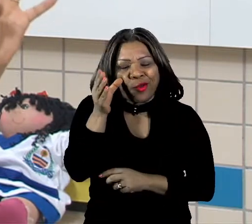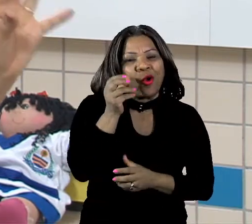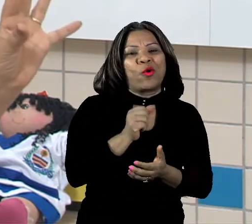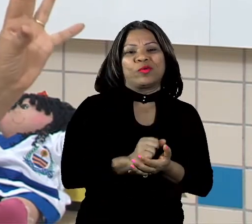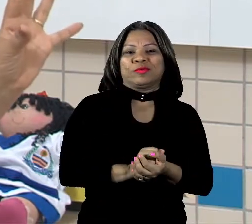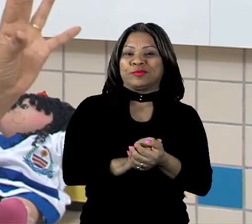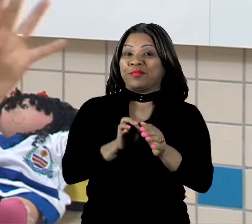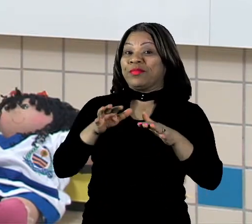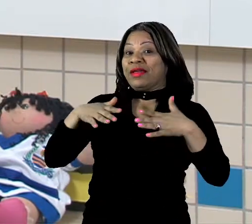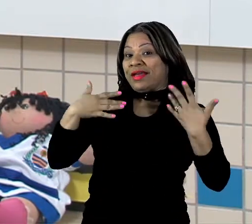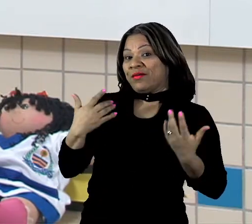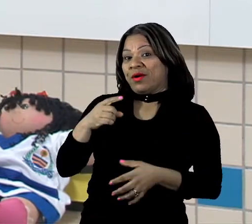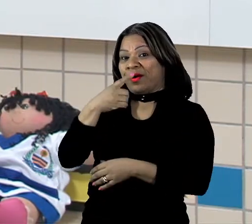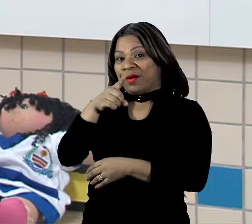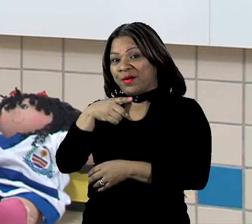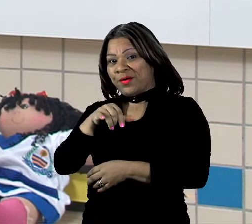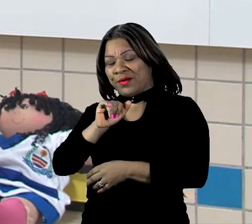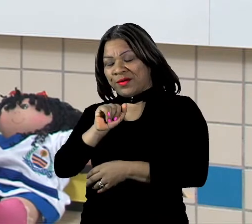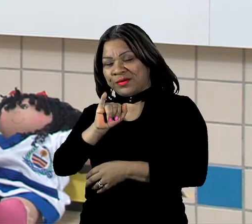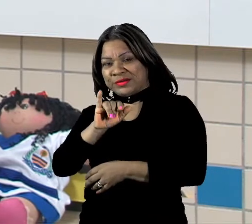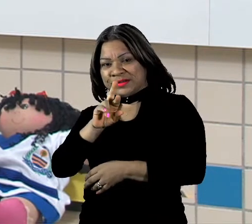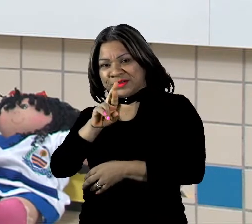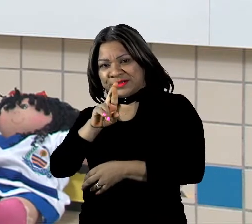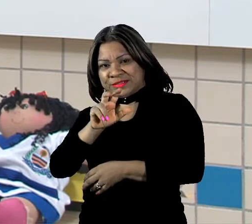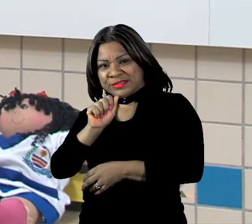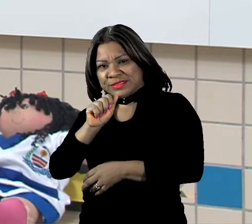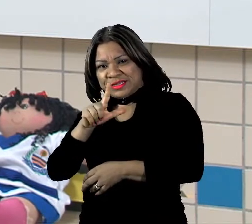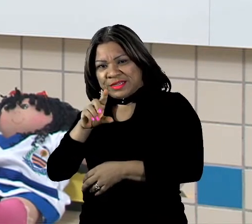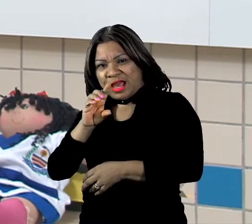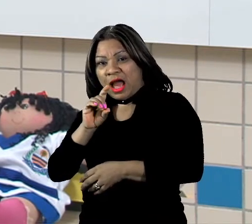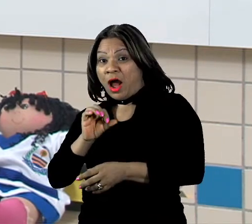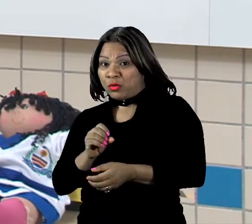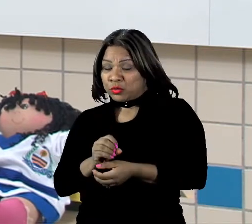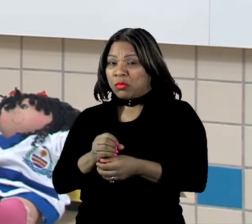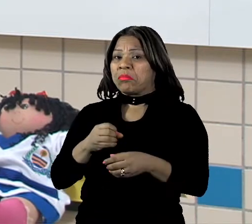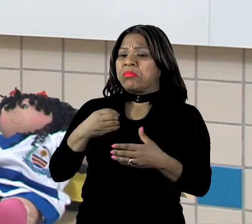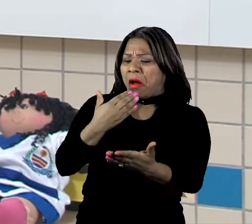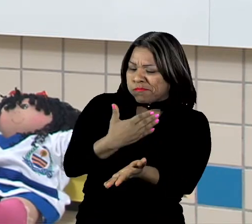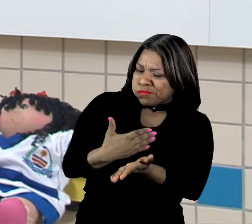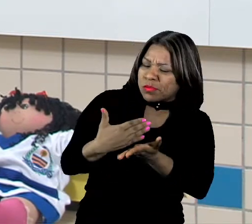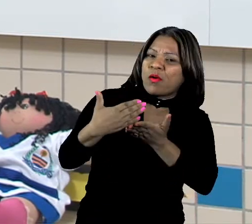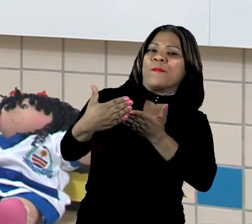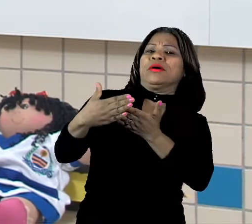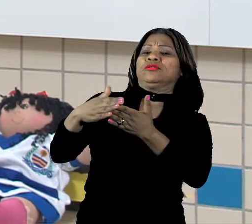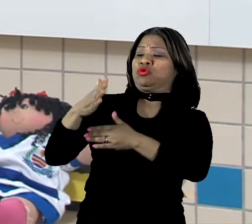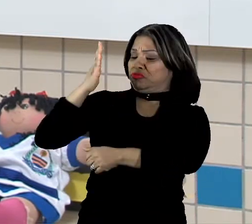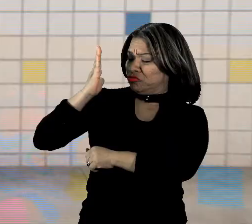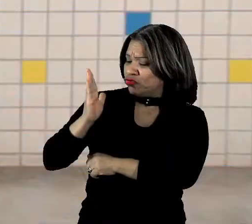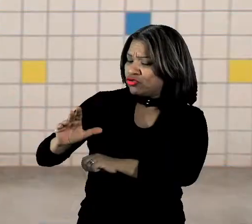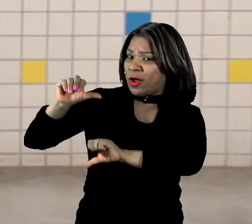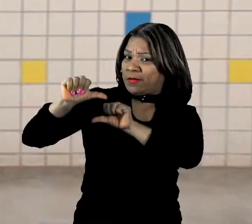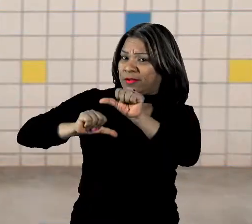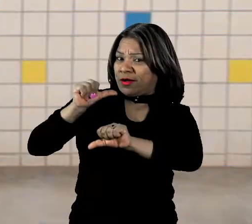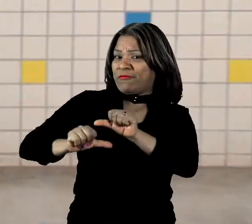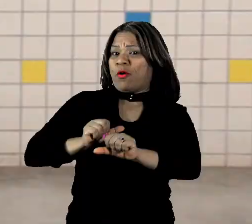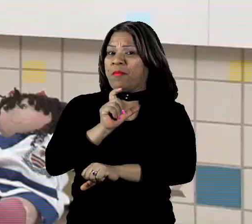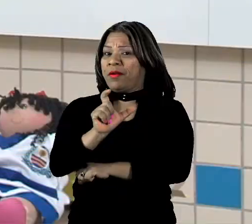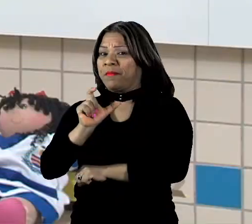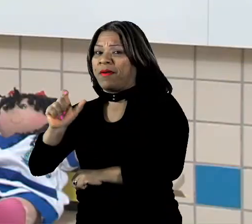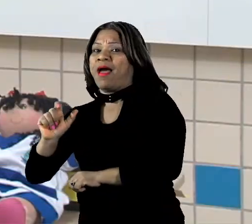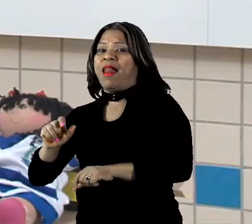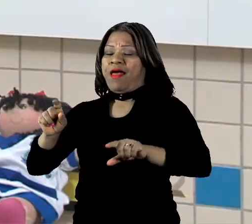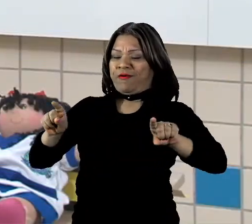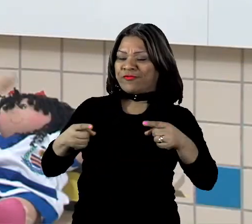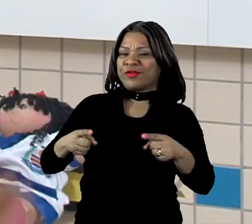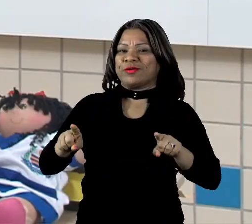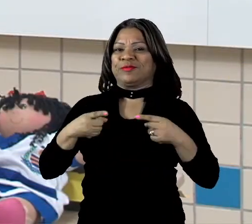começou desenhando, eles já começaram transformando palavras em música e em ritmo. Agora presta atenção que nós vamos